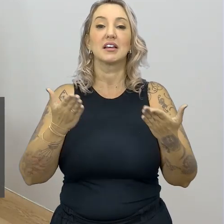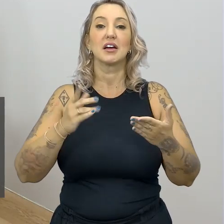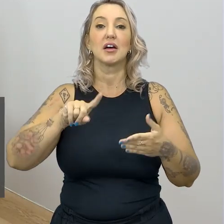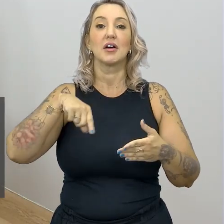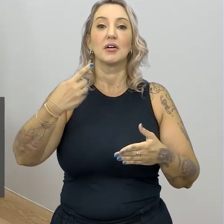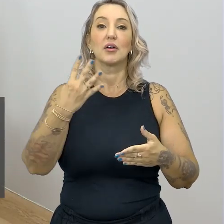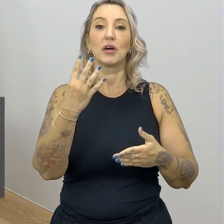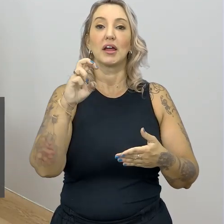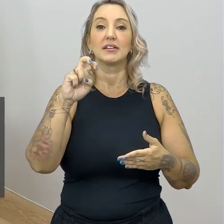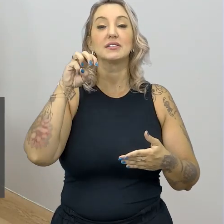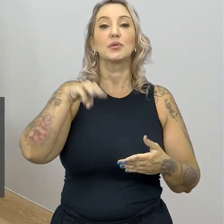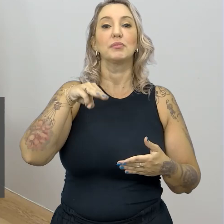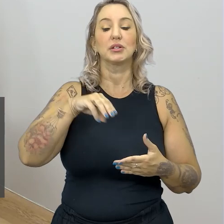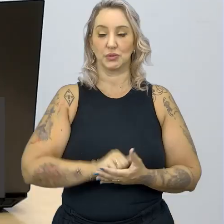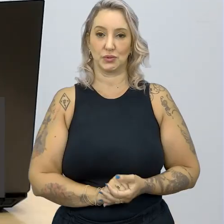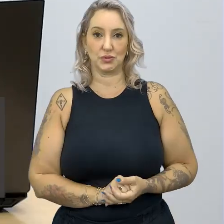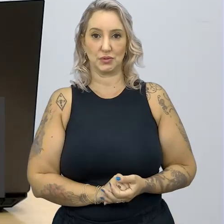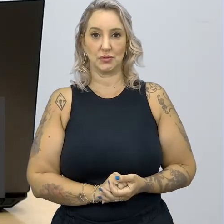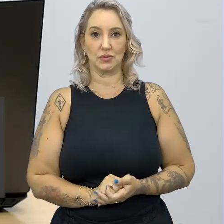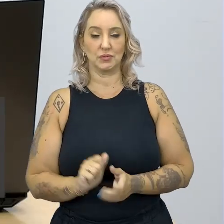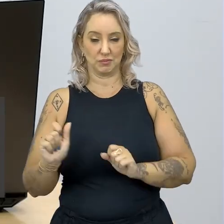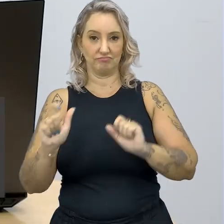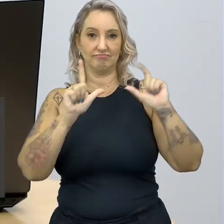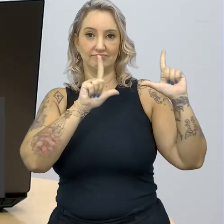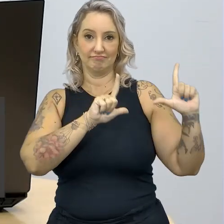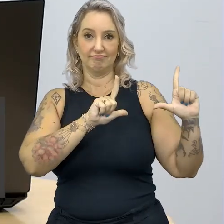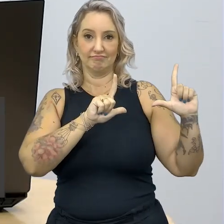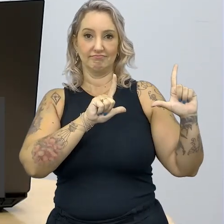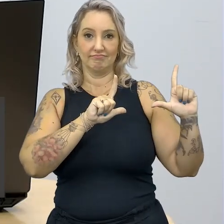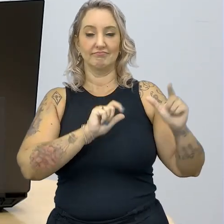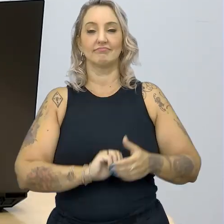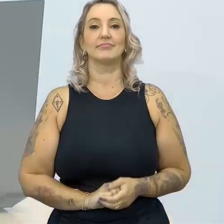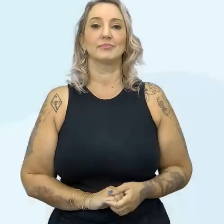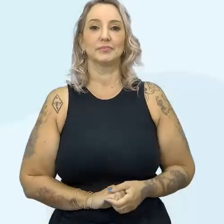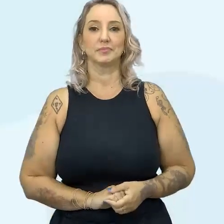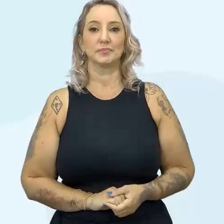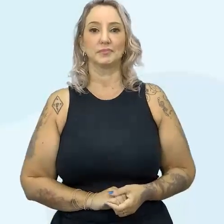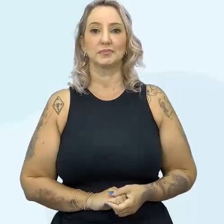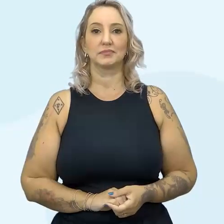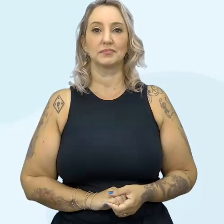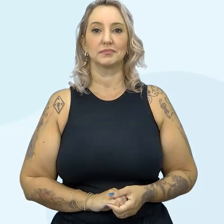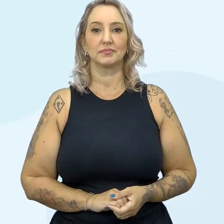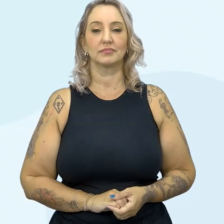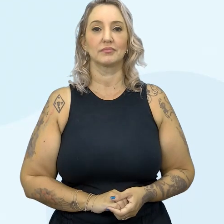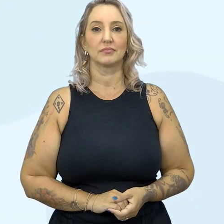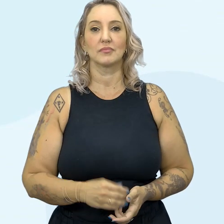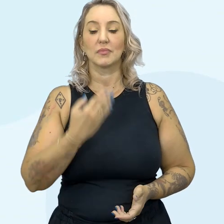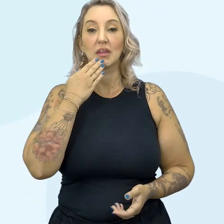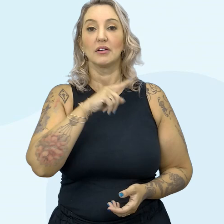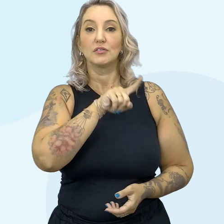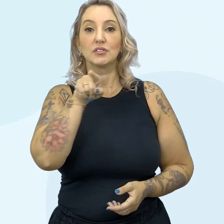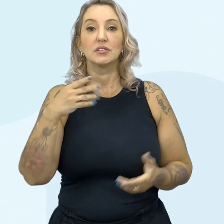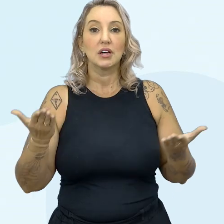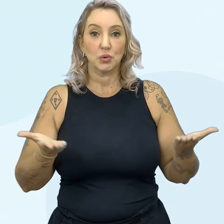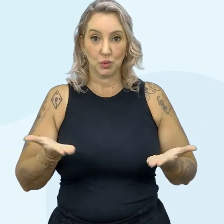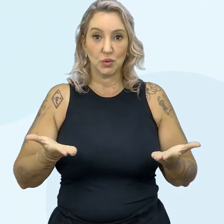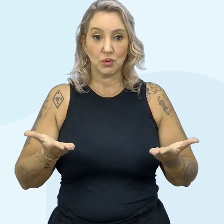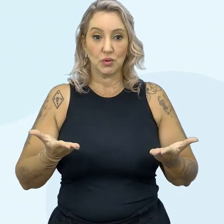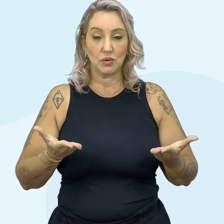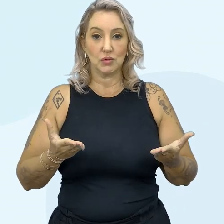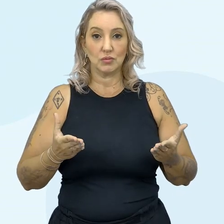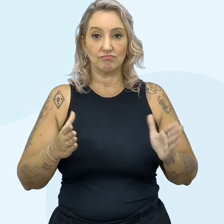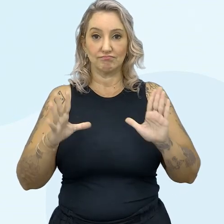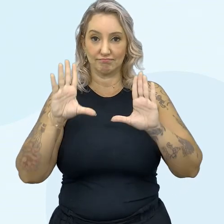próximos 45 minutos? Eu vou pedir para eu colocar o slide na tela. Eu vou pedir para vocês agora tirarem